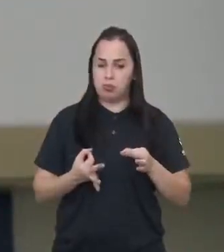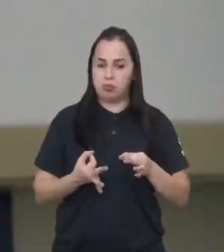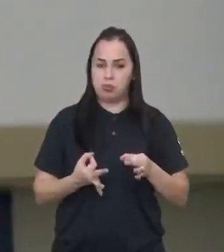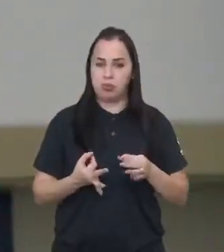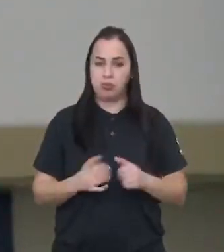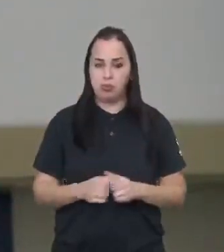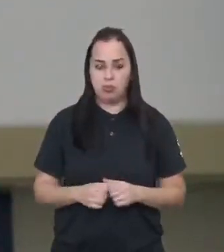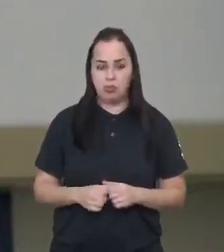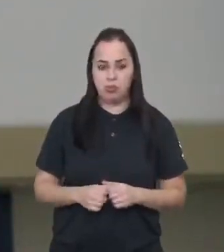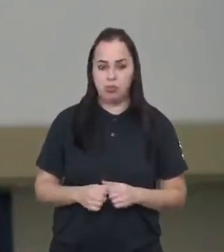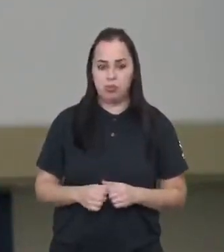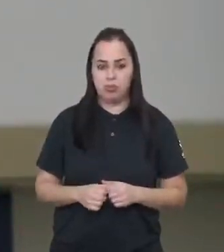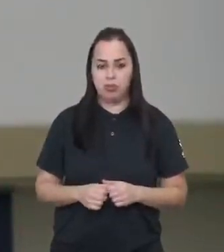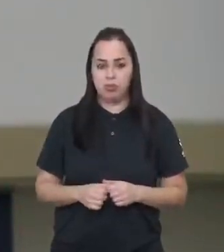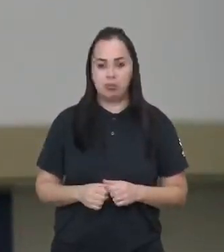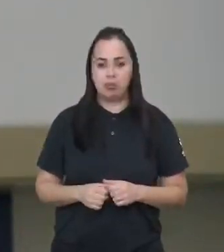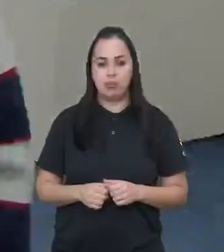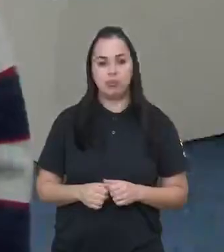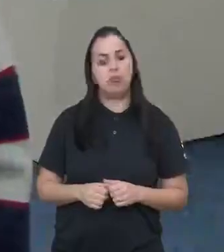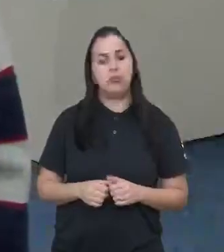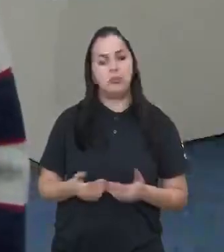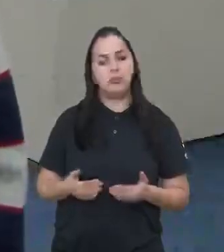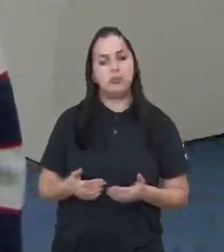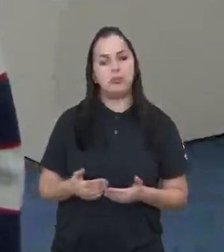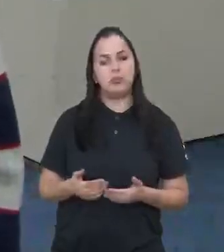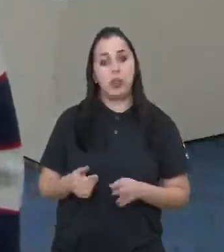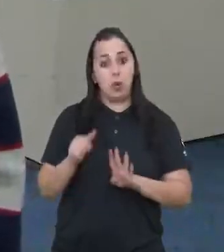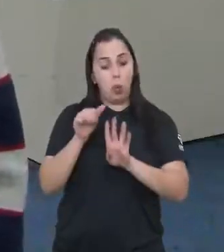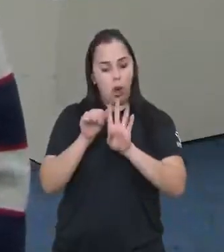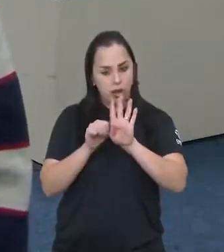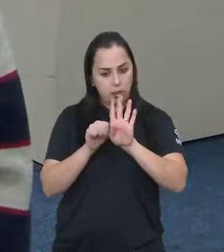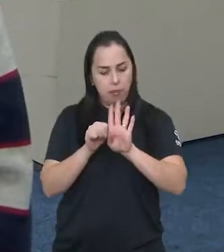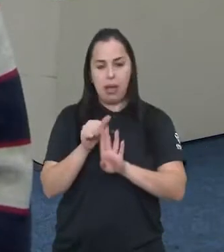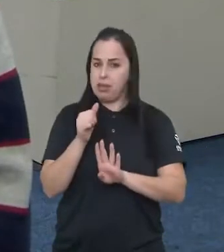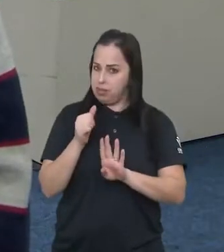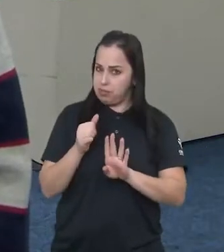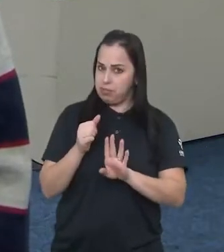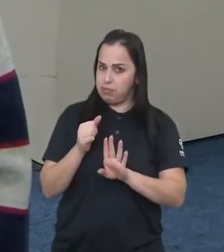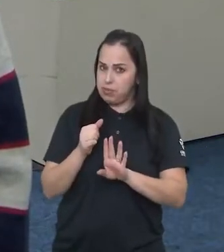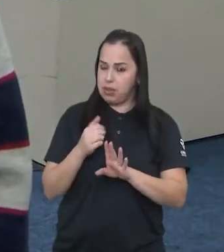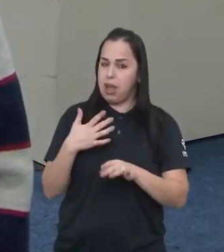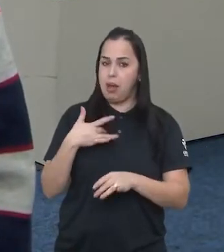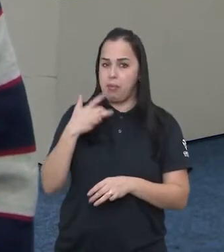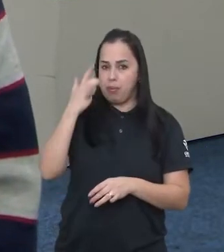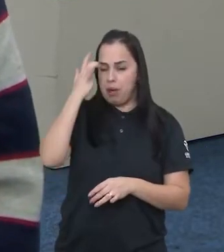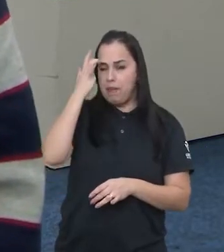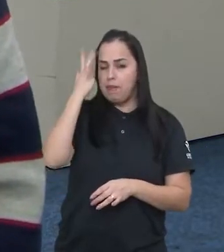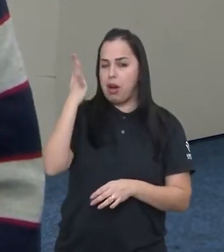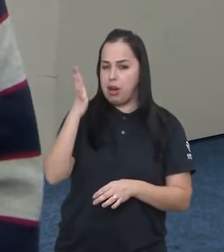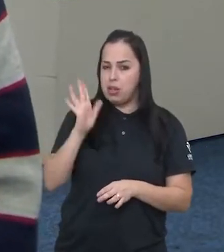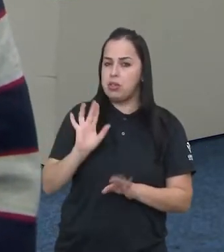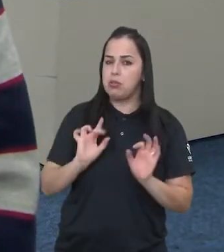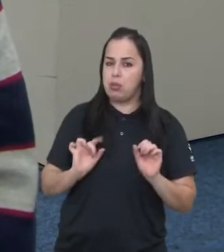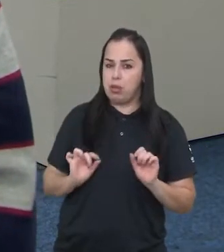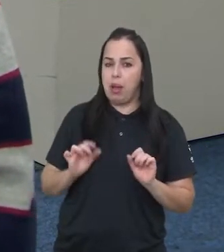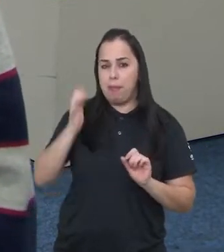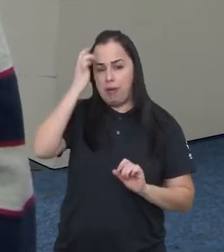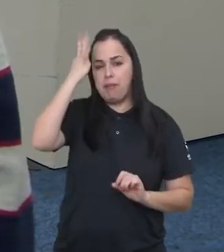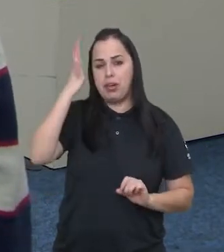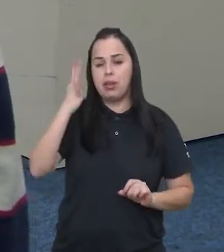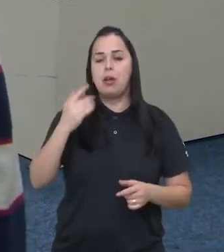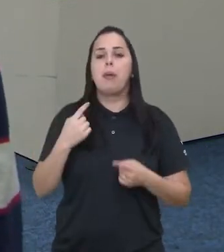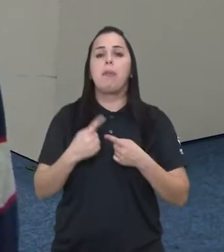de Gestão Administrativa da Prefeitura. Os primeiros 4 meses do ano são mais fáceis de se lidar financeiramente, né? O município